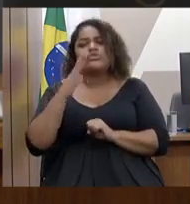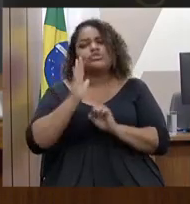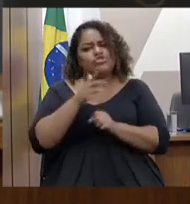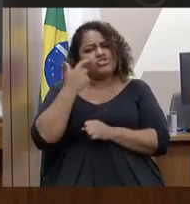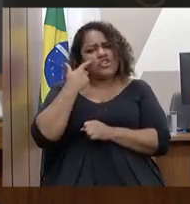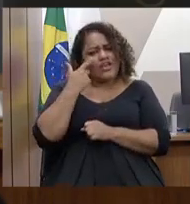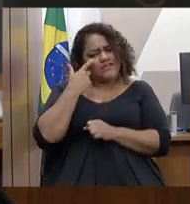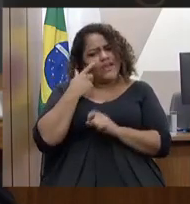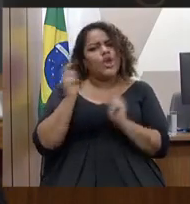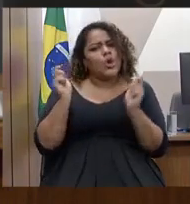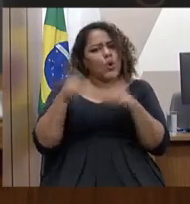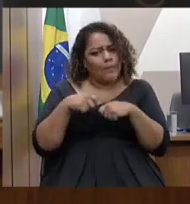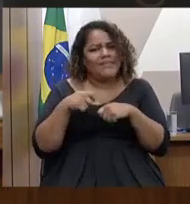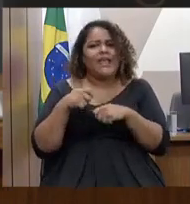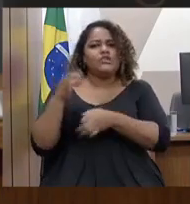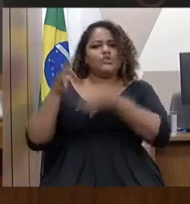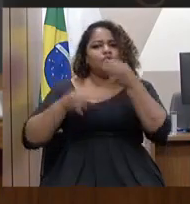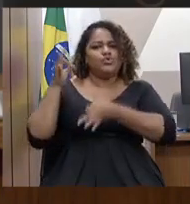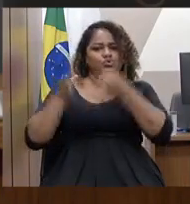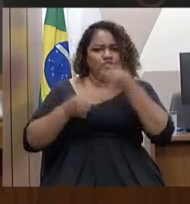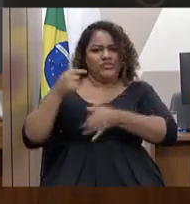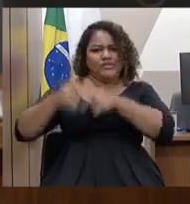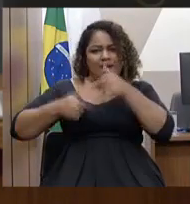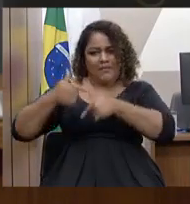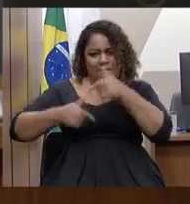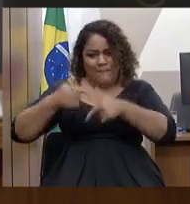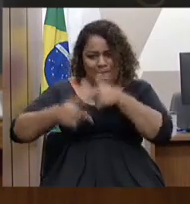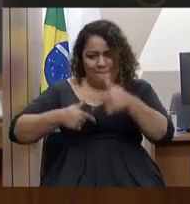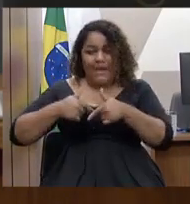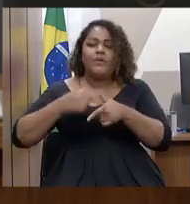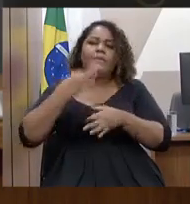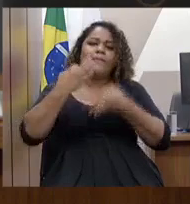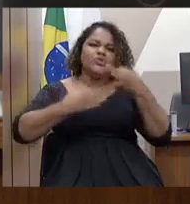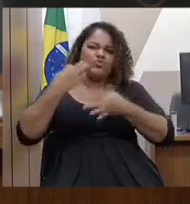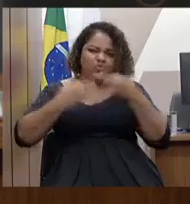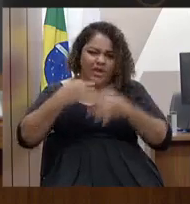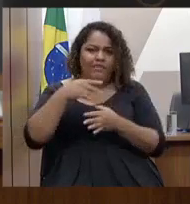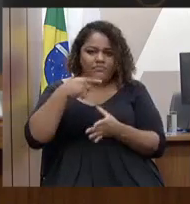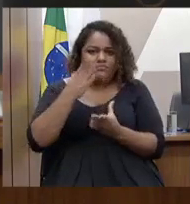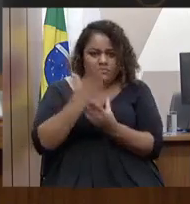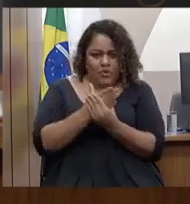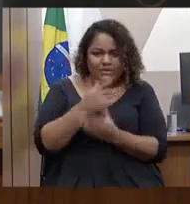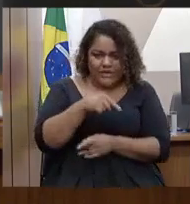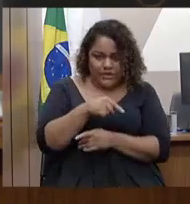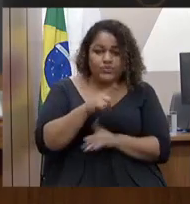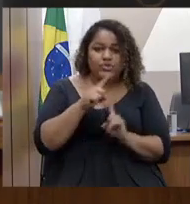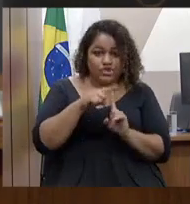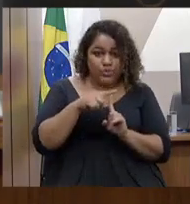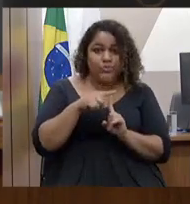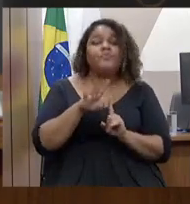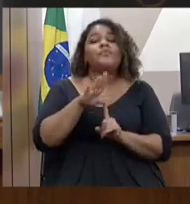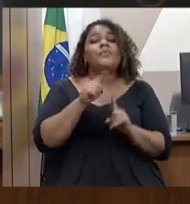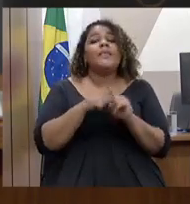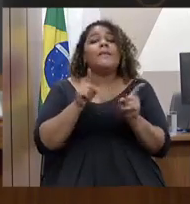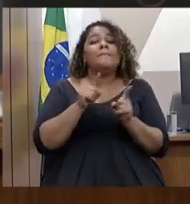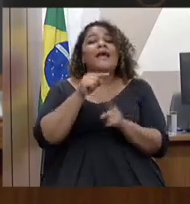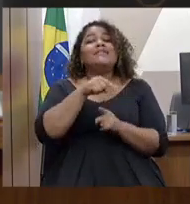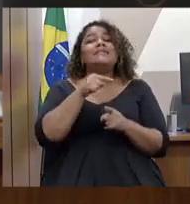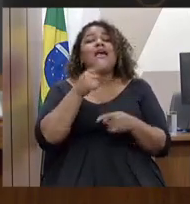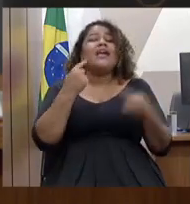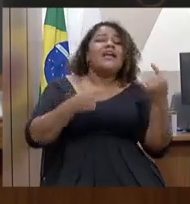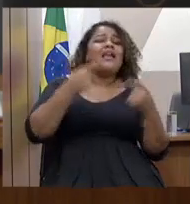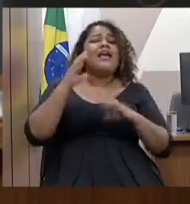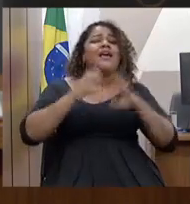julgar esse tipo de processo ainda era uma controvérsia que persistiu até a emenda 45 de